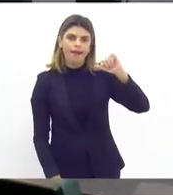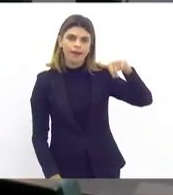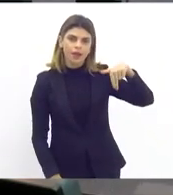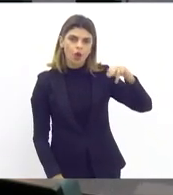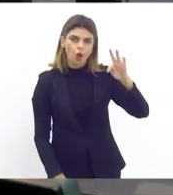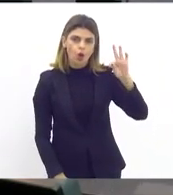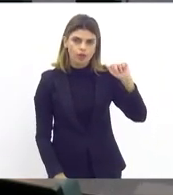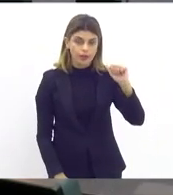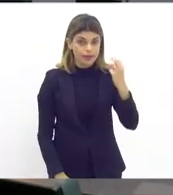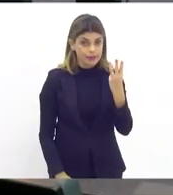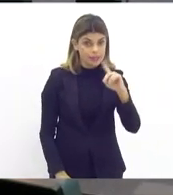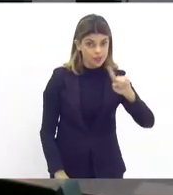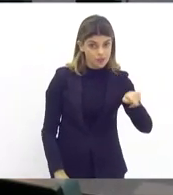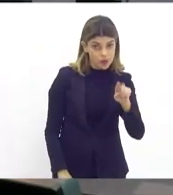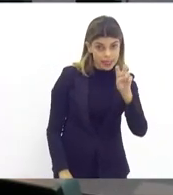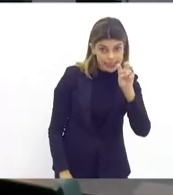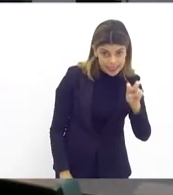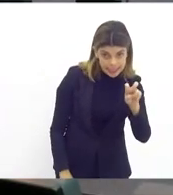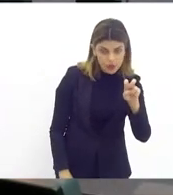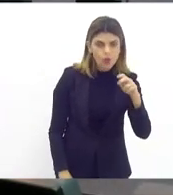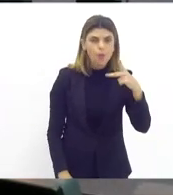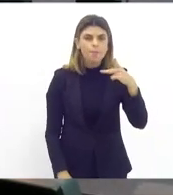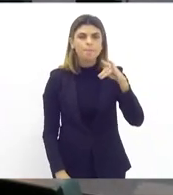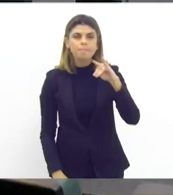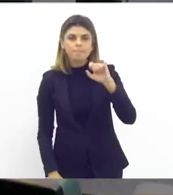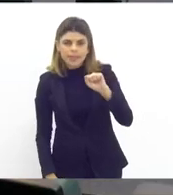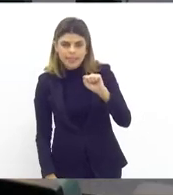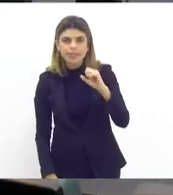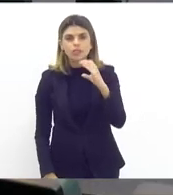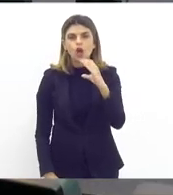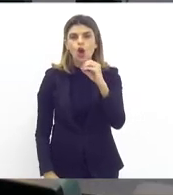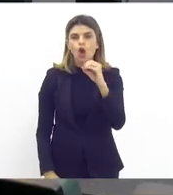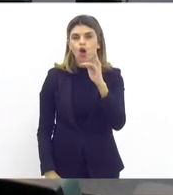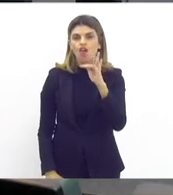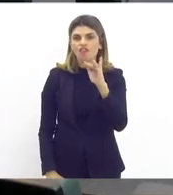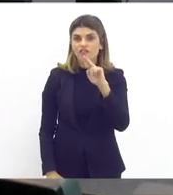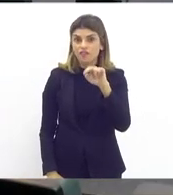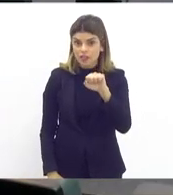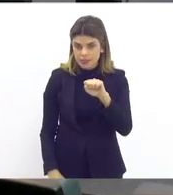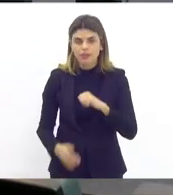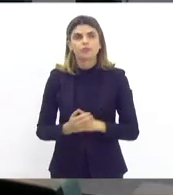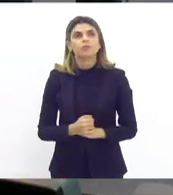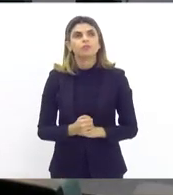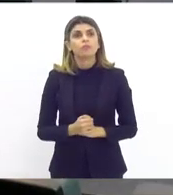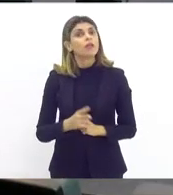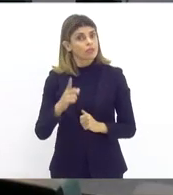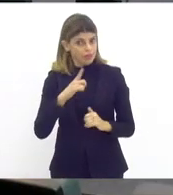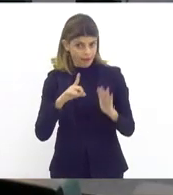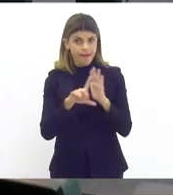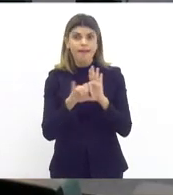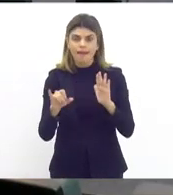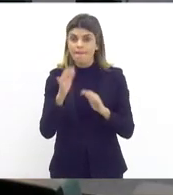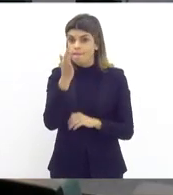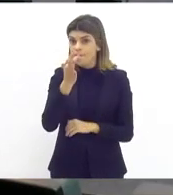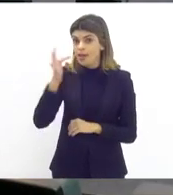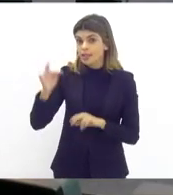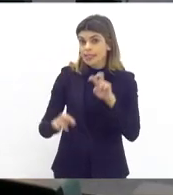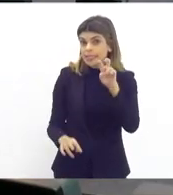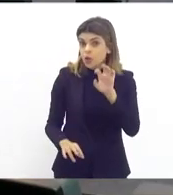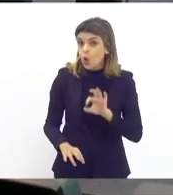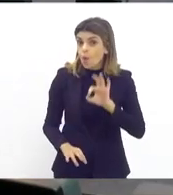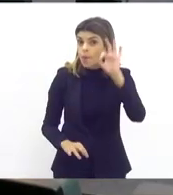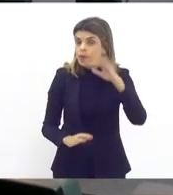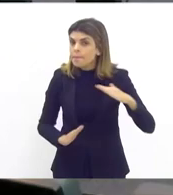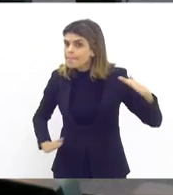a 8,65 de PIS e COFINS, e tem uma alíquota que está na Constituição Federal, que é de 5%